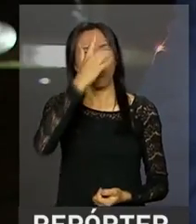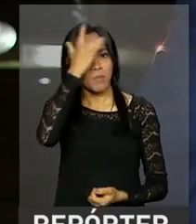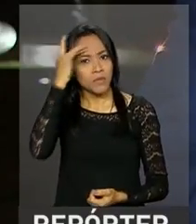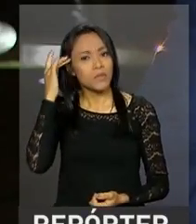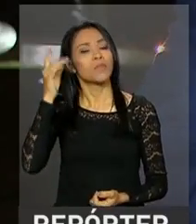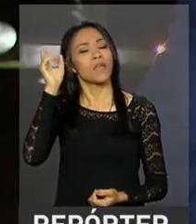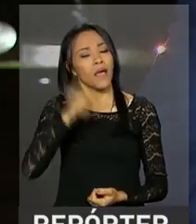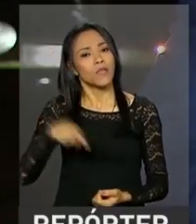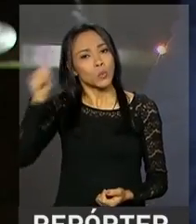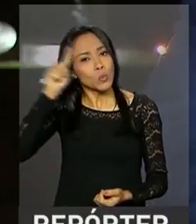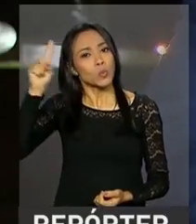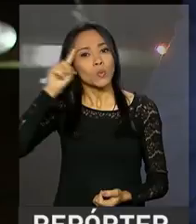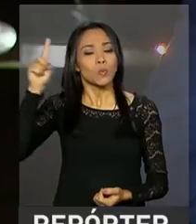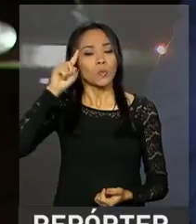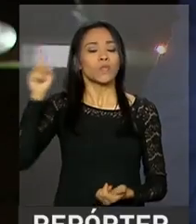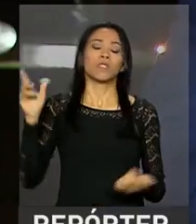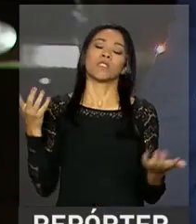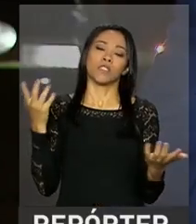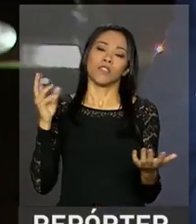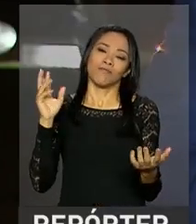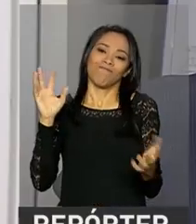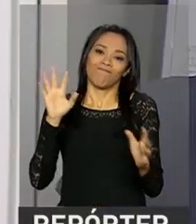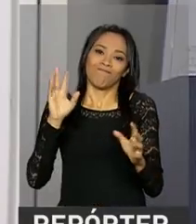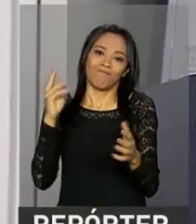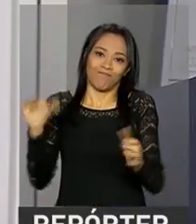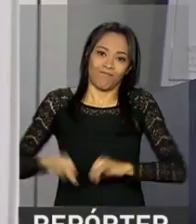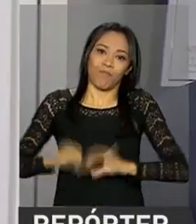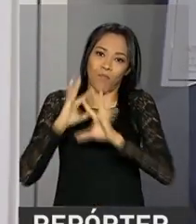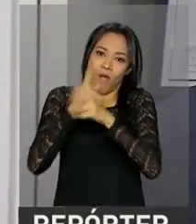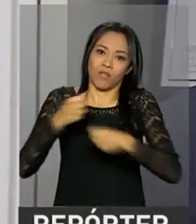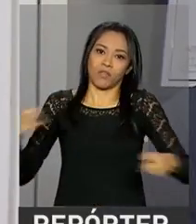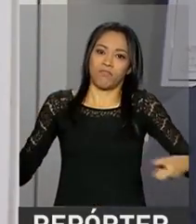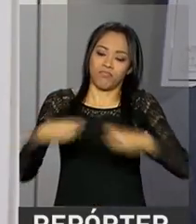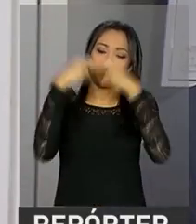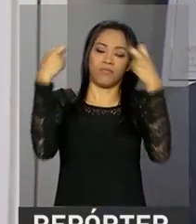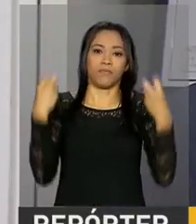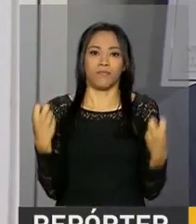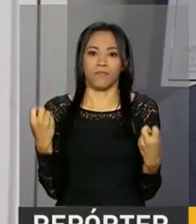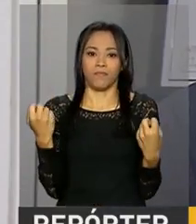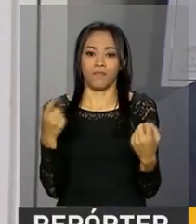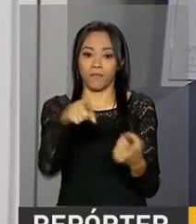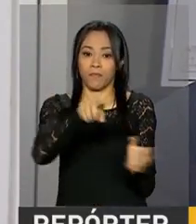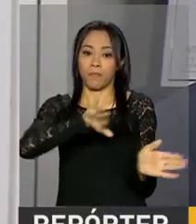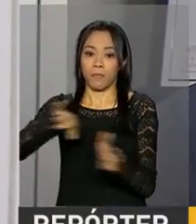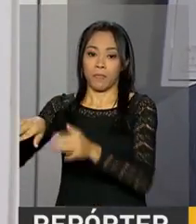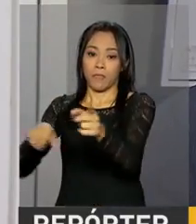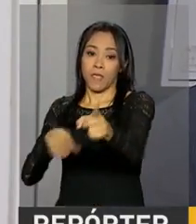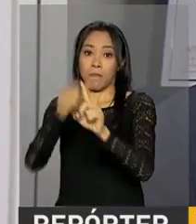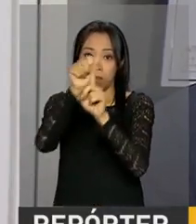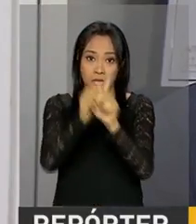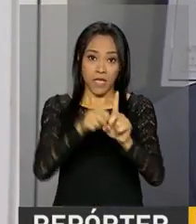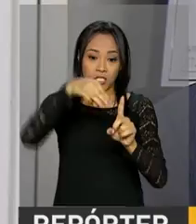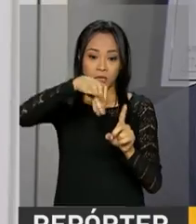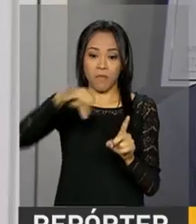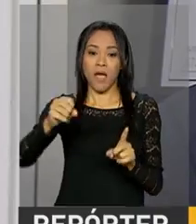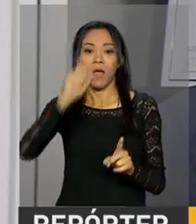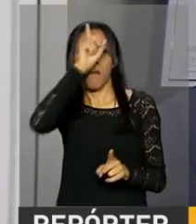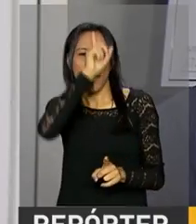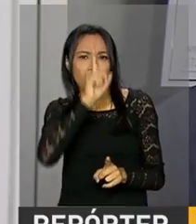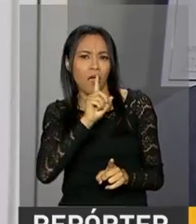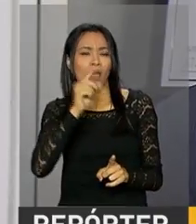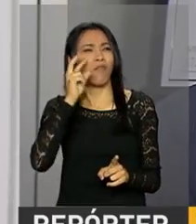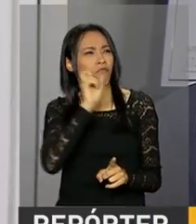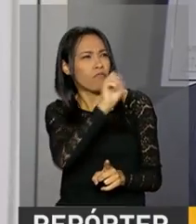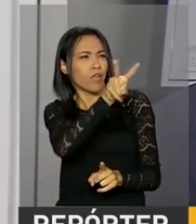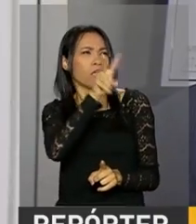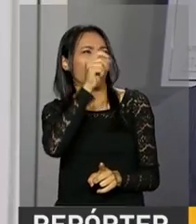diariamente de acidentes de trânsito o maior mar elo muito mais do que vemos os monumentos de amarelo